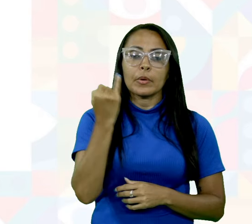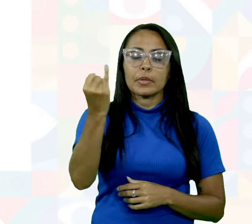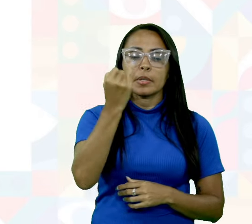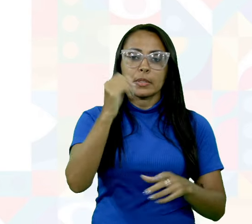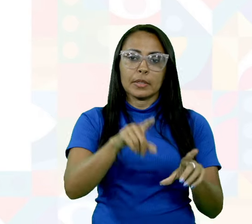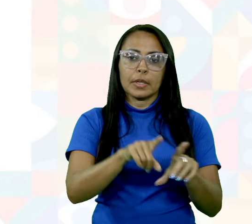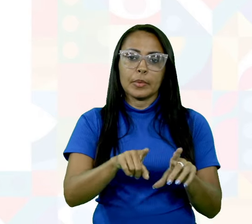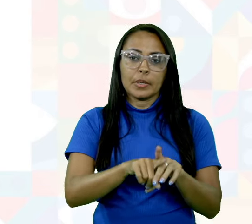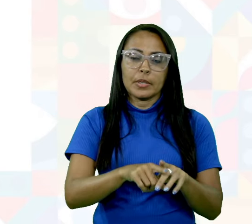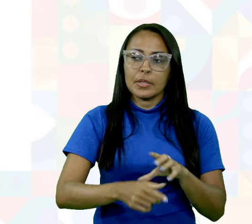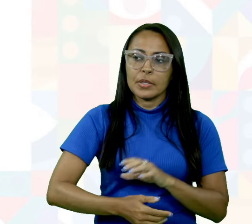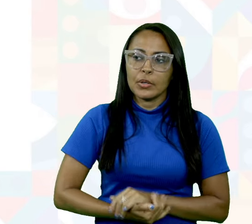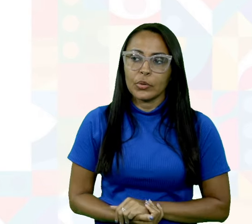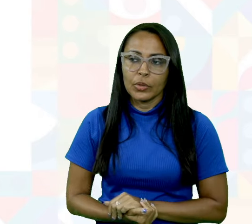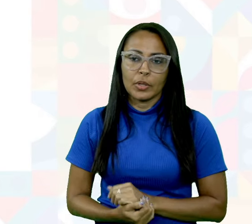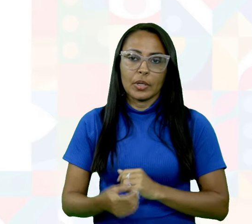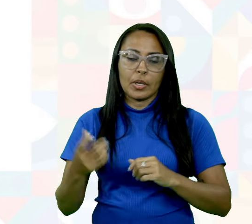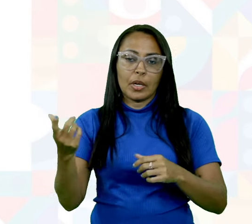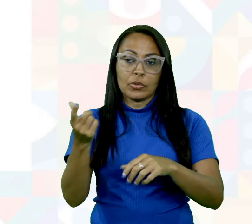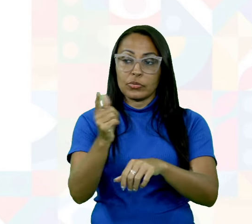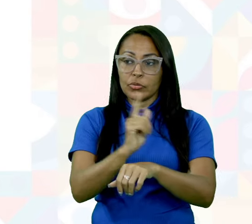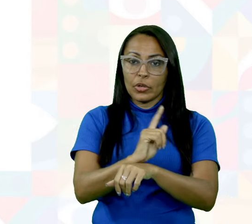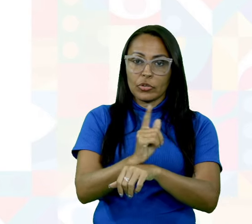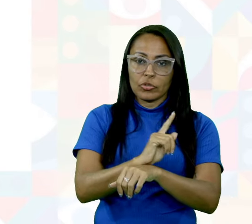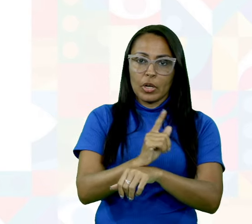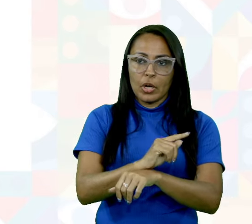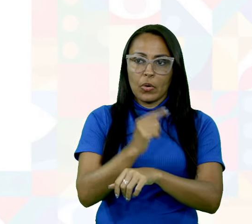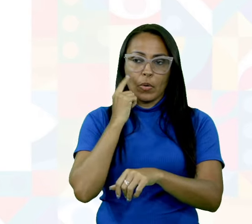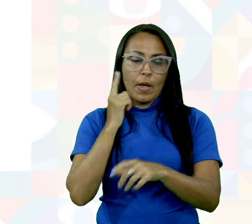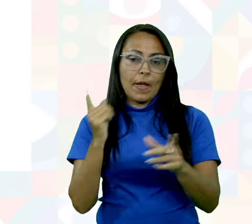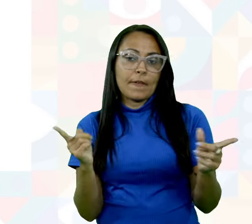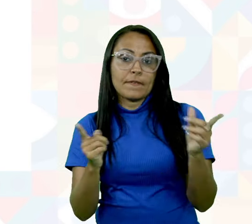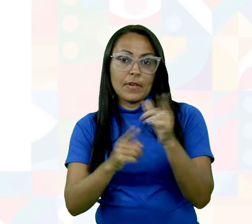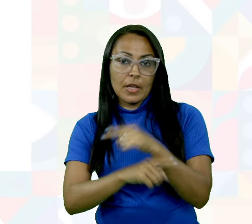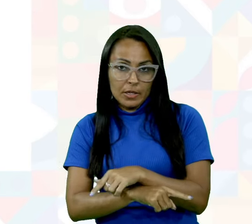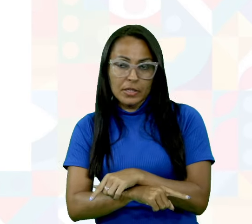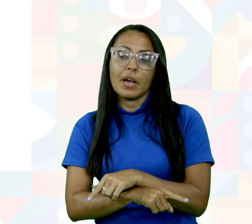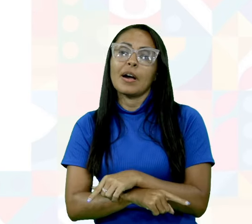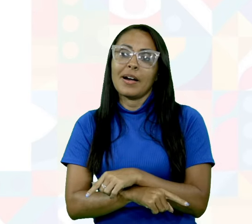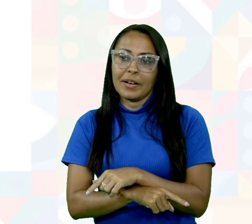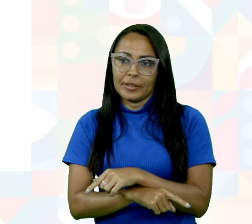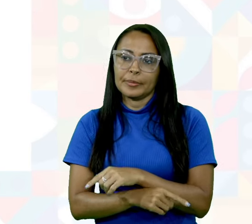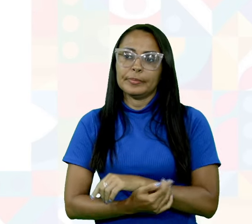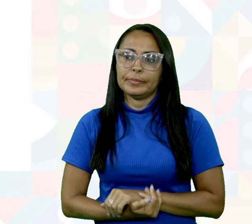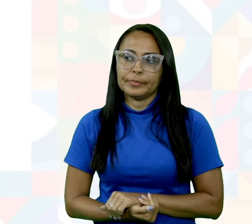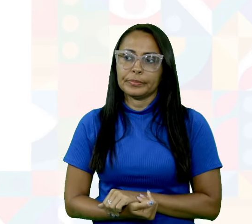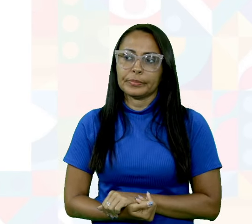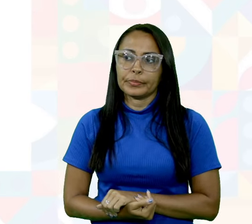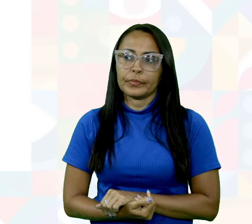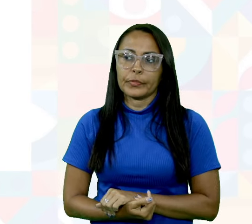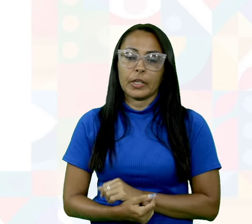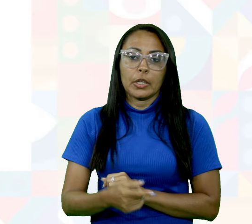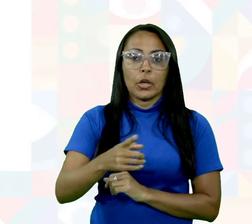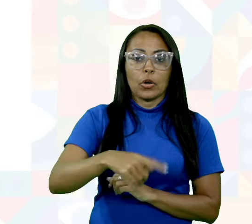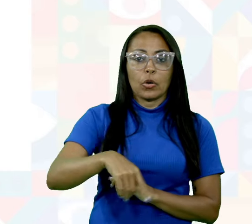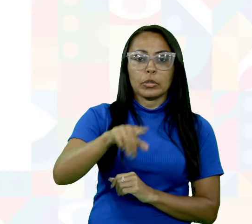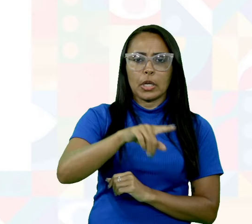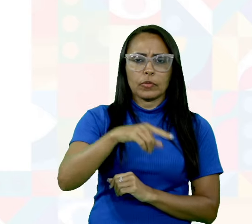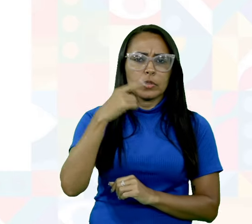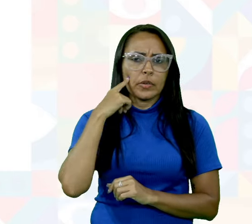aí uma consideração sobre a gestão reversa, a gestão do fluxo reverso desses materiais. Portanto, vocês irão se